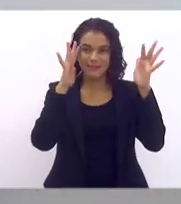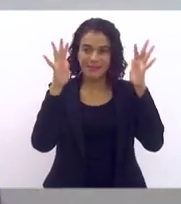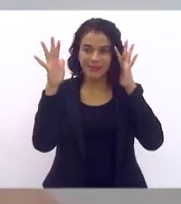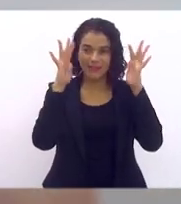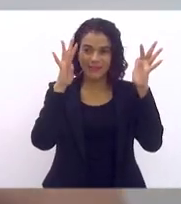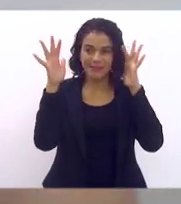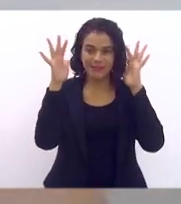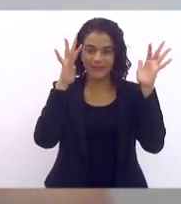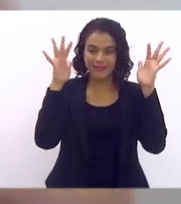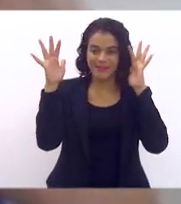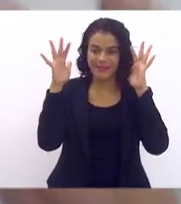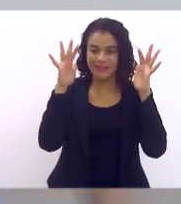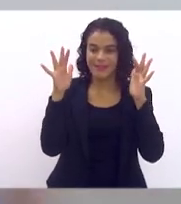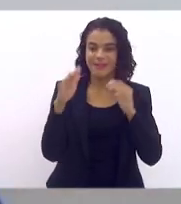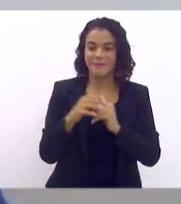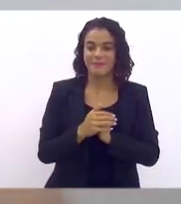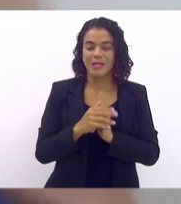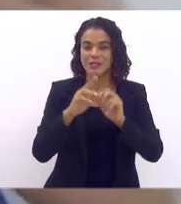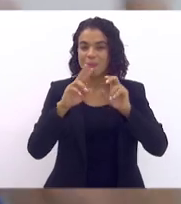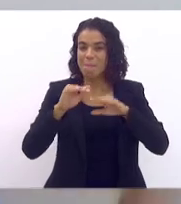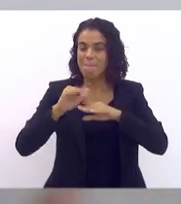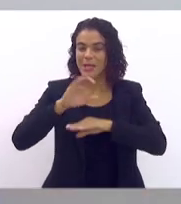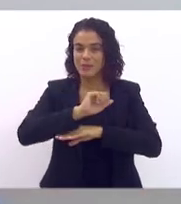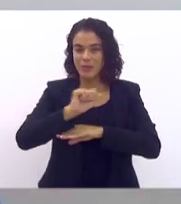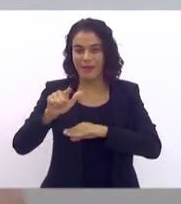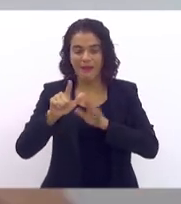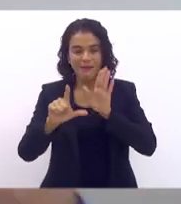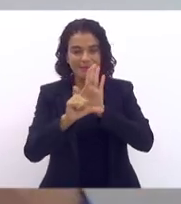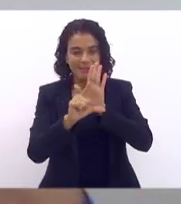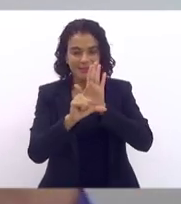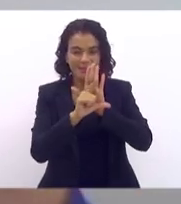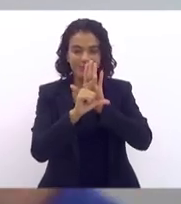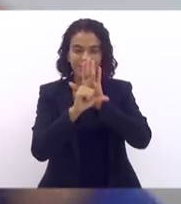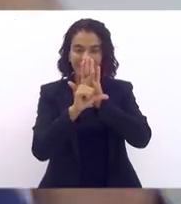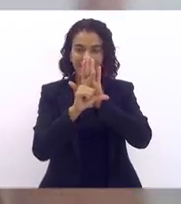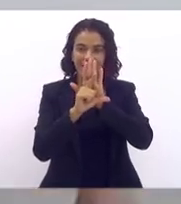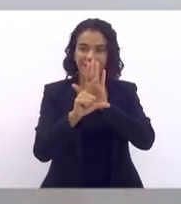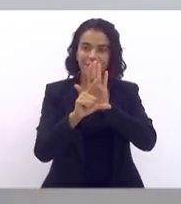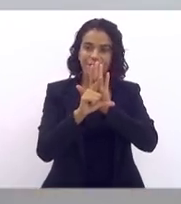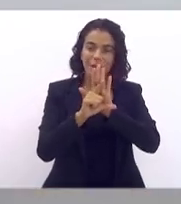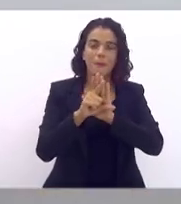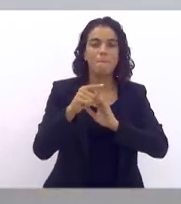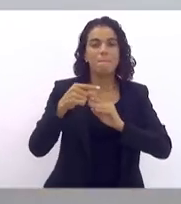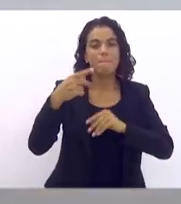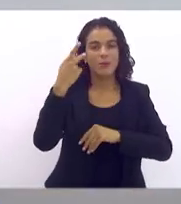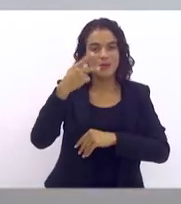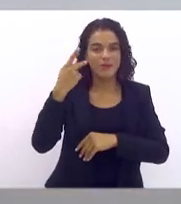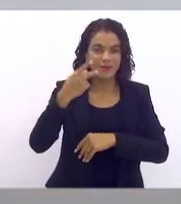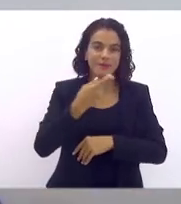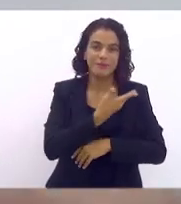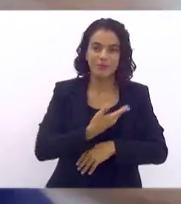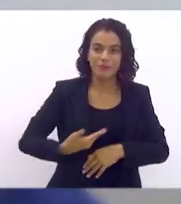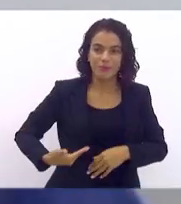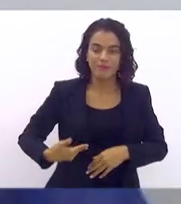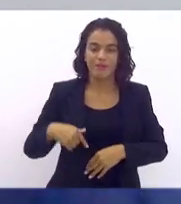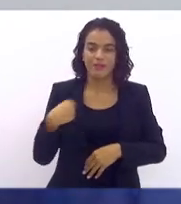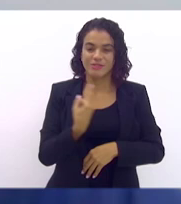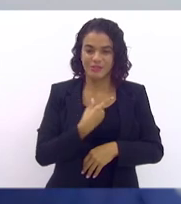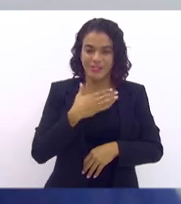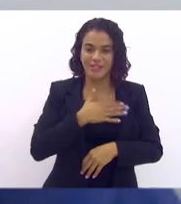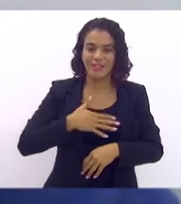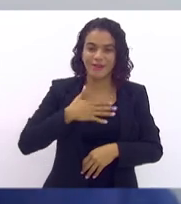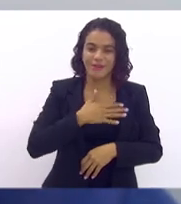né, para além das leis, pensar formações, políticas públicas, a gente gostaria muito de ter